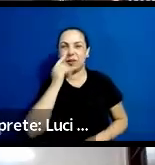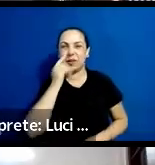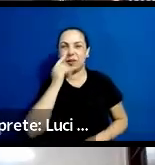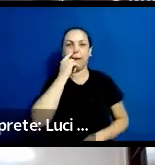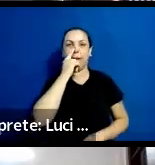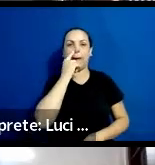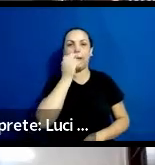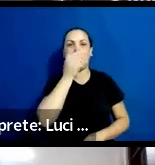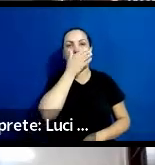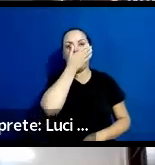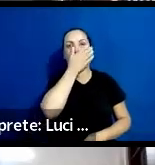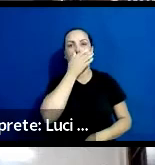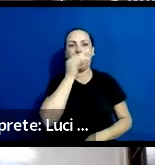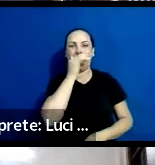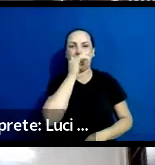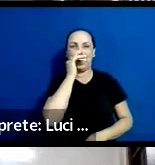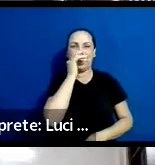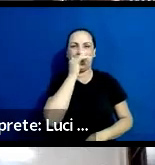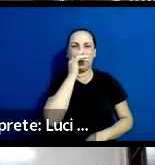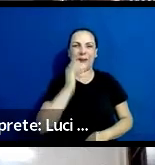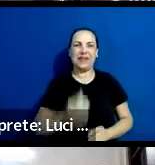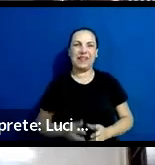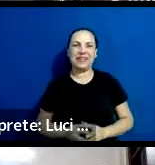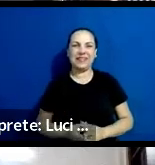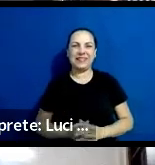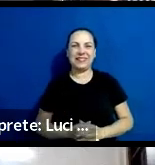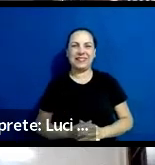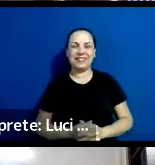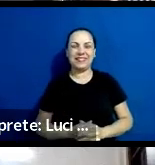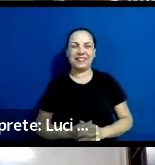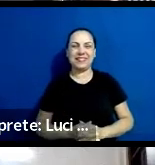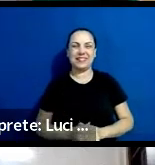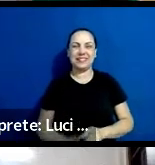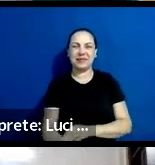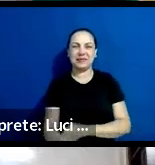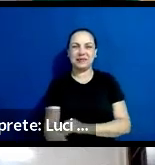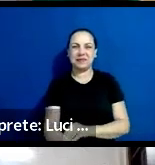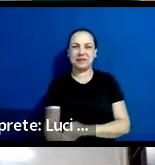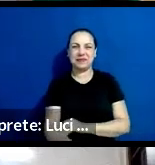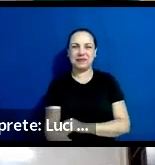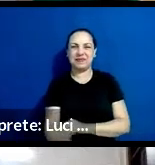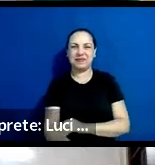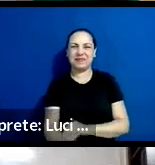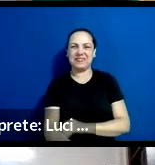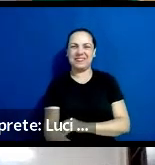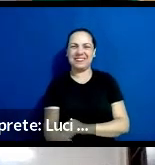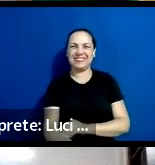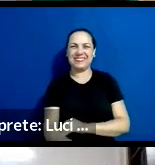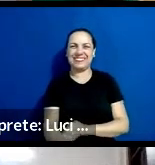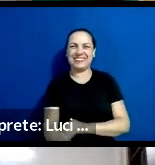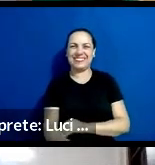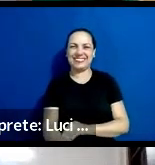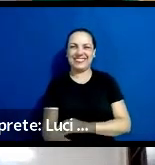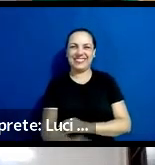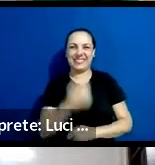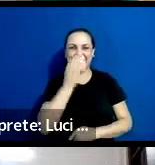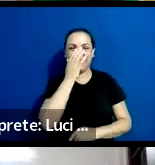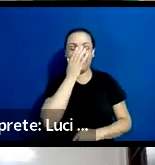Estava sem som aqui. Boa noite, Cláudia. Tudo bom? Boa noite, doutor Kleuber. A nós aqui de novo, hein? Que